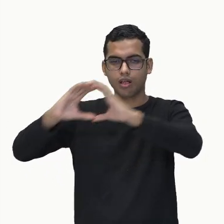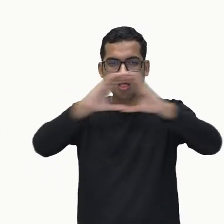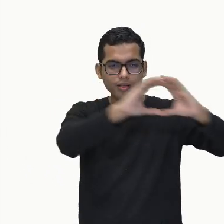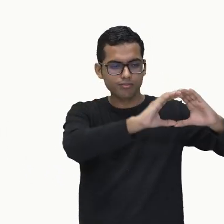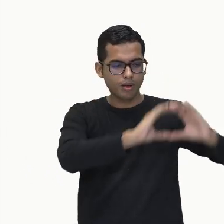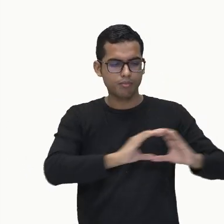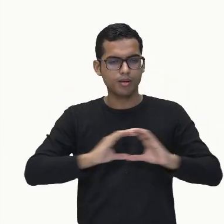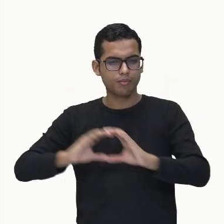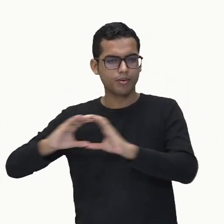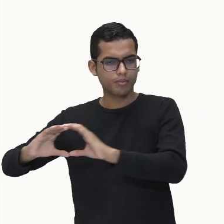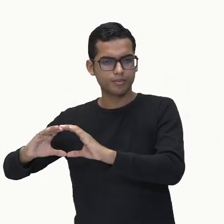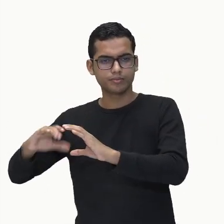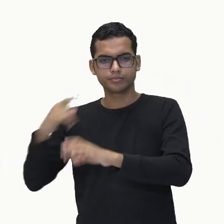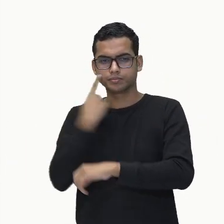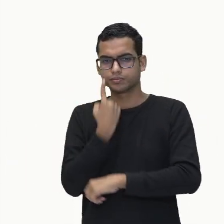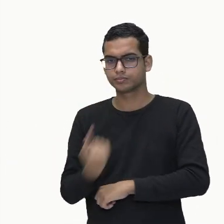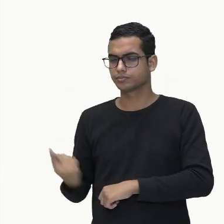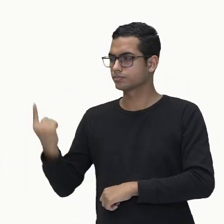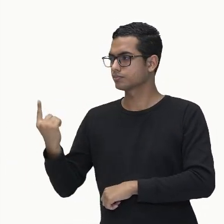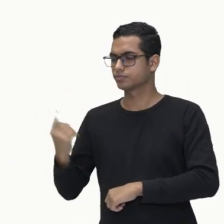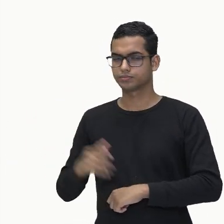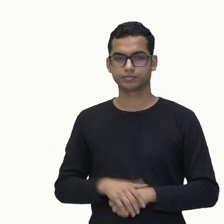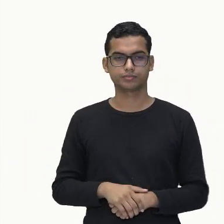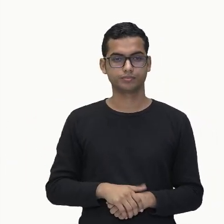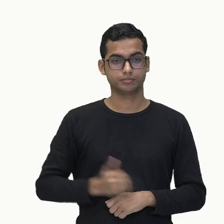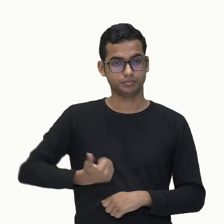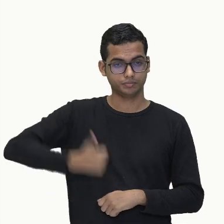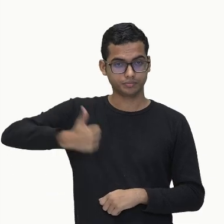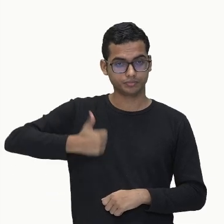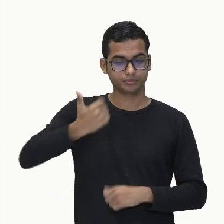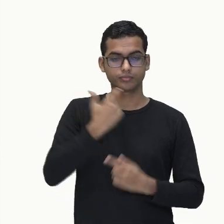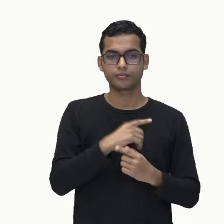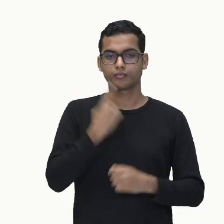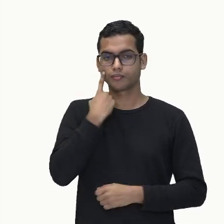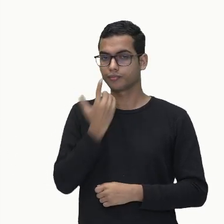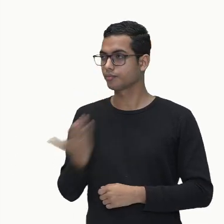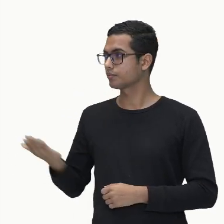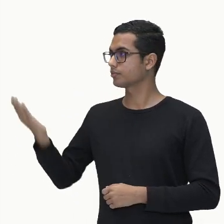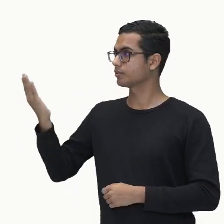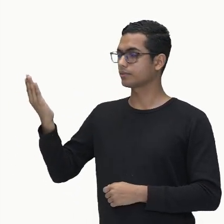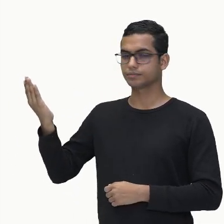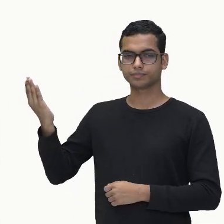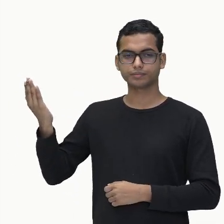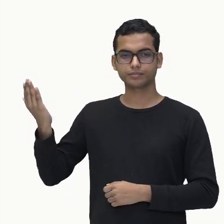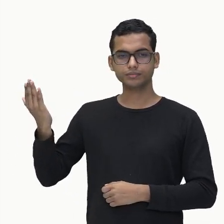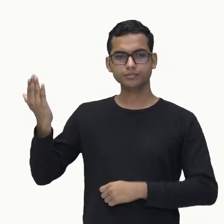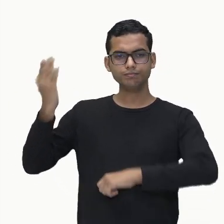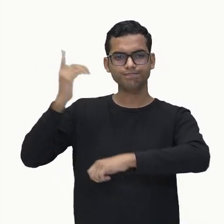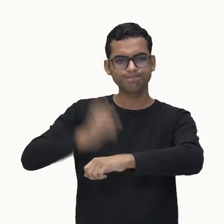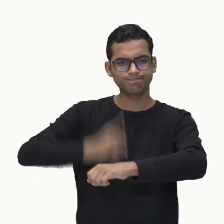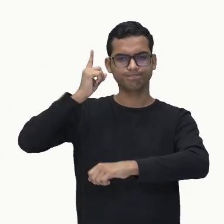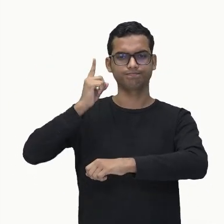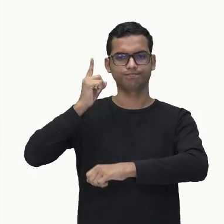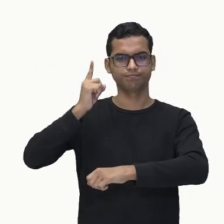mar mar la in Puna la